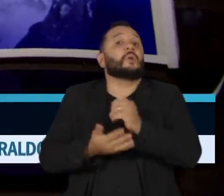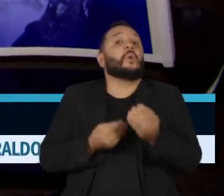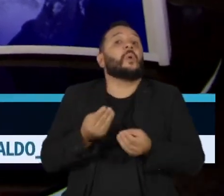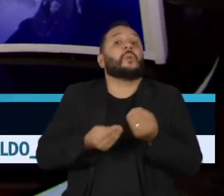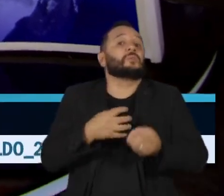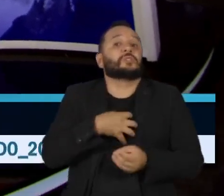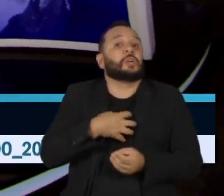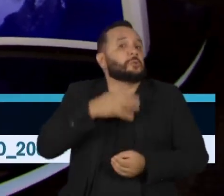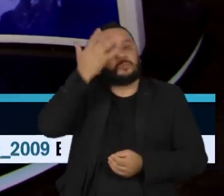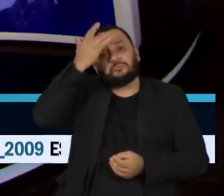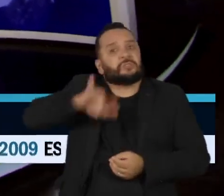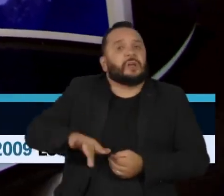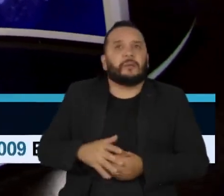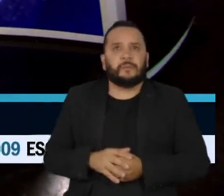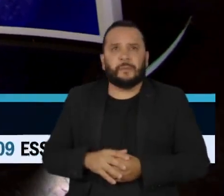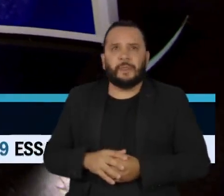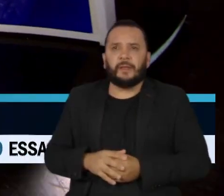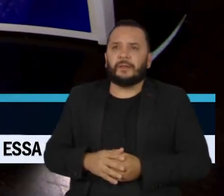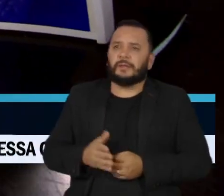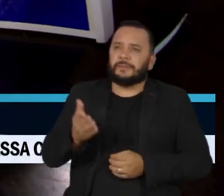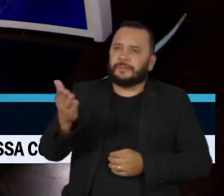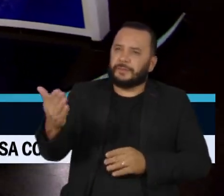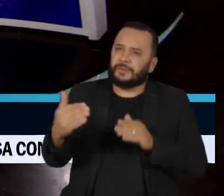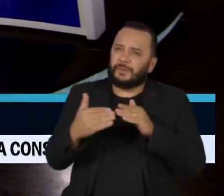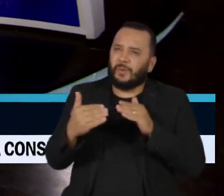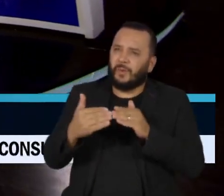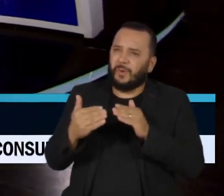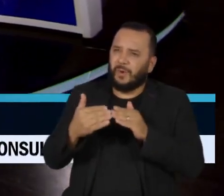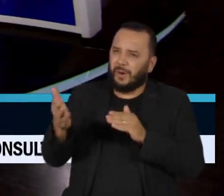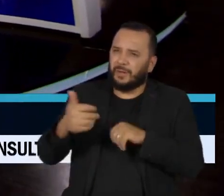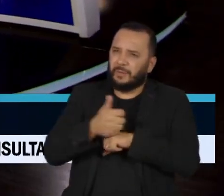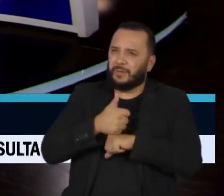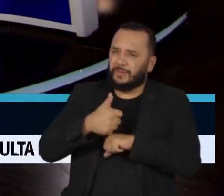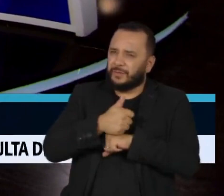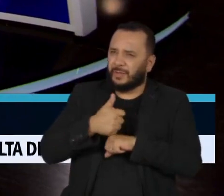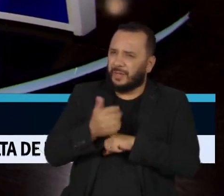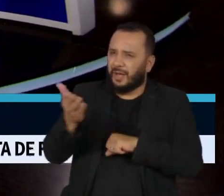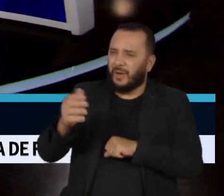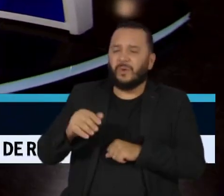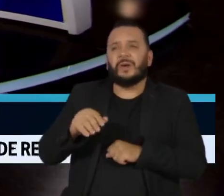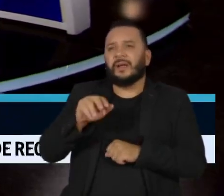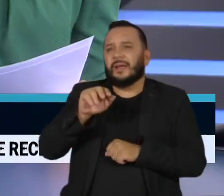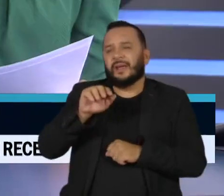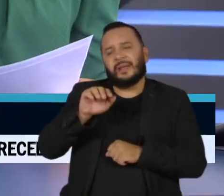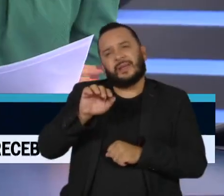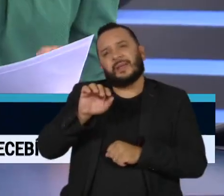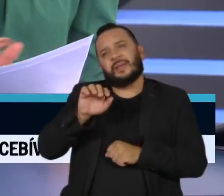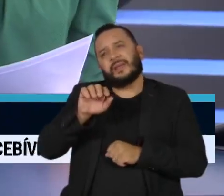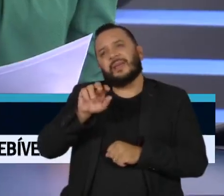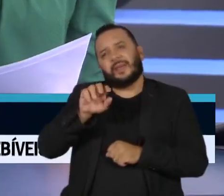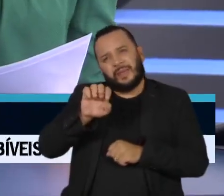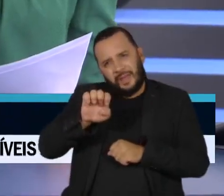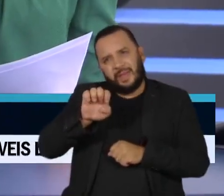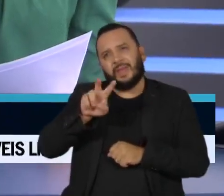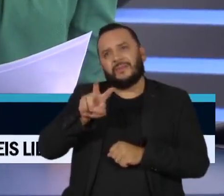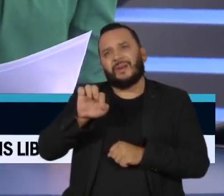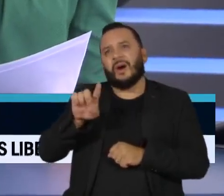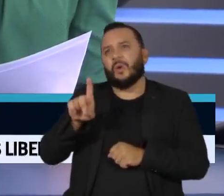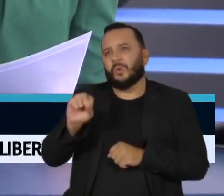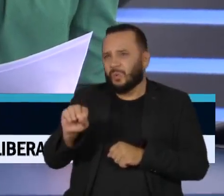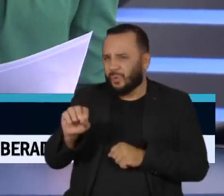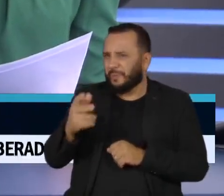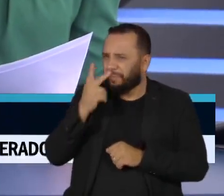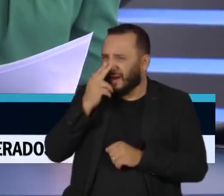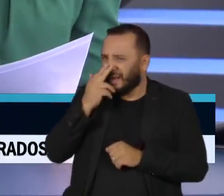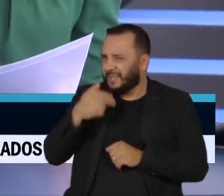Doutor Arnaldo, o senhor concorda com essa fala do nosso infectologista da matéria, doutor Evaldo, que talvez não tenha sido o melhor momento, porque nós